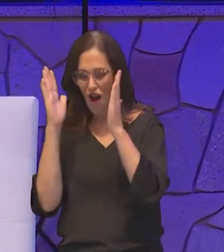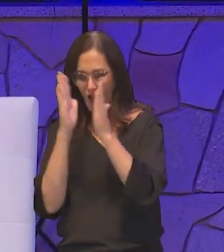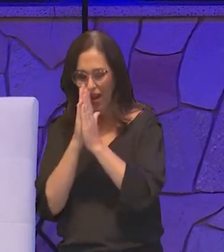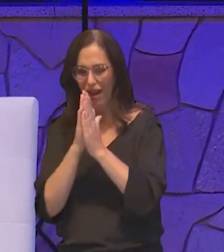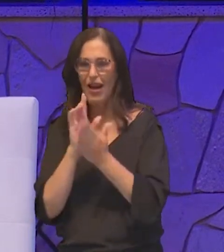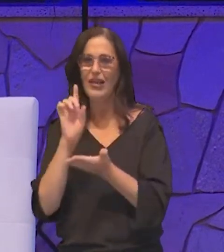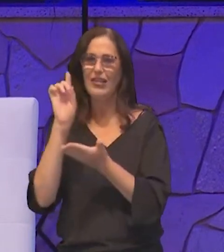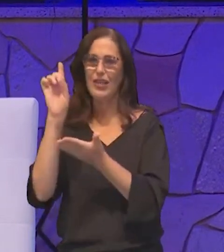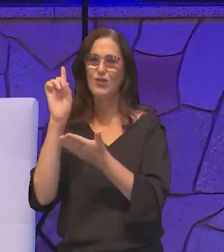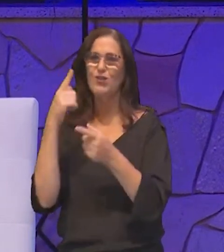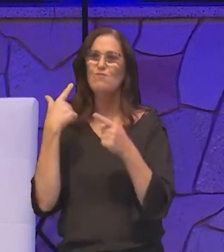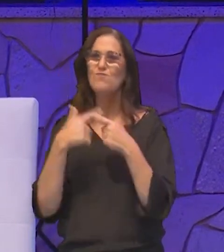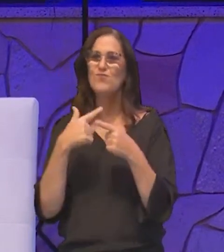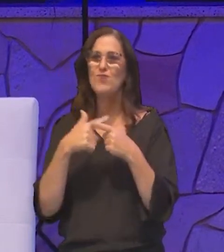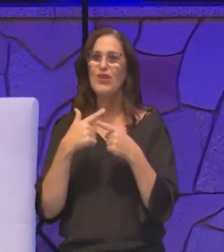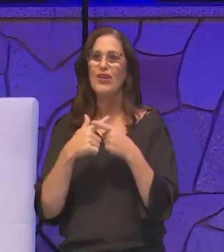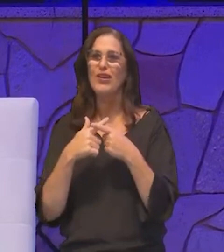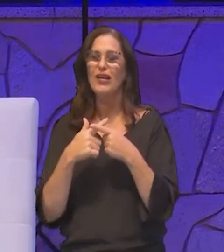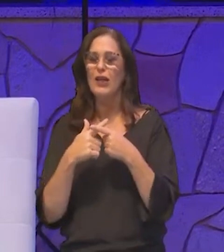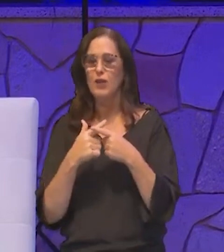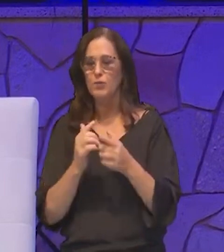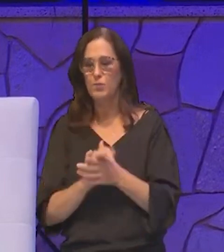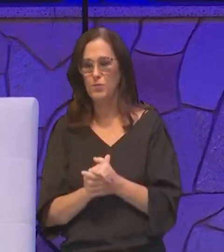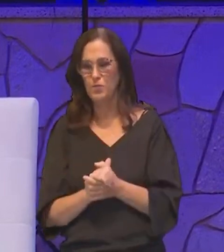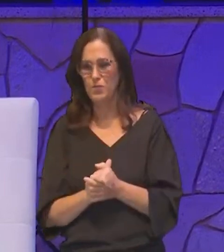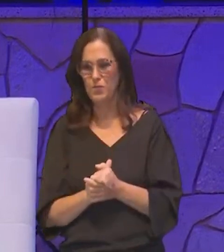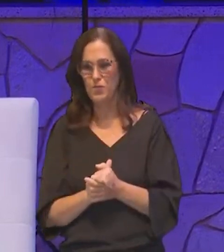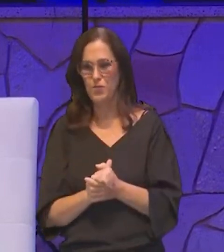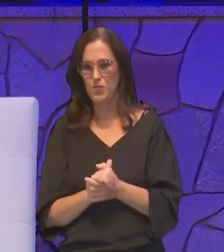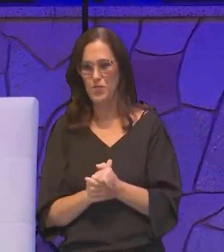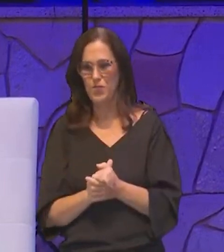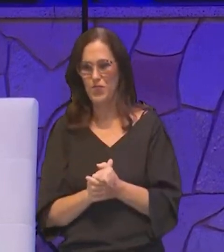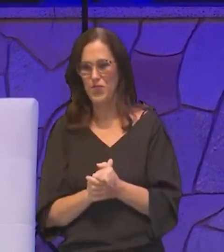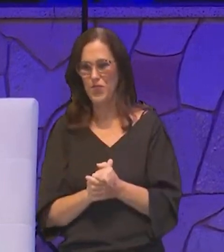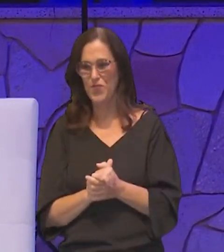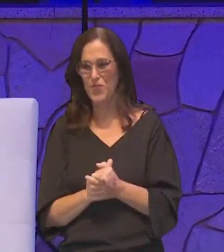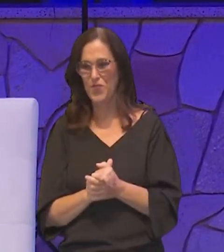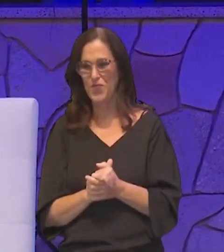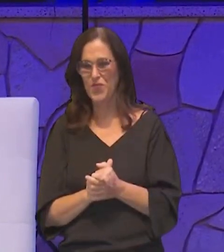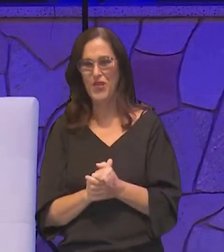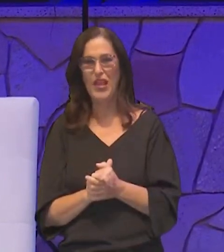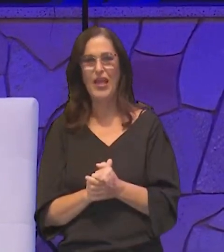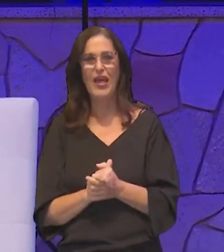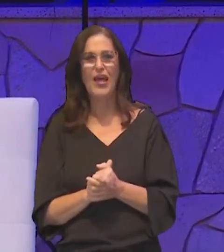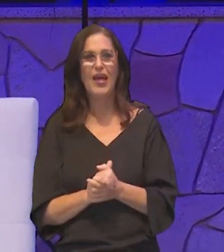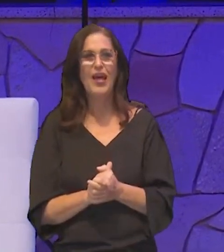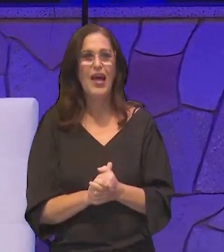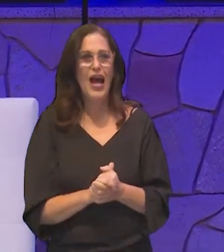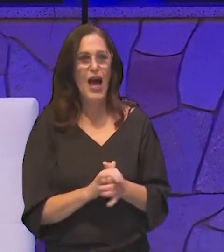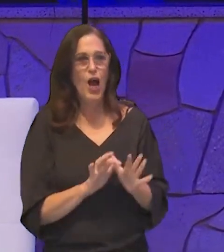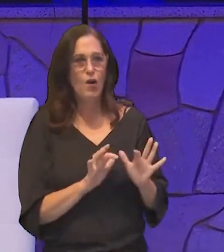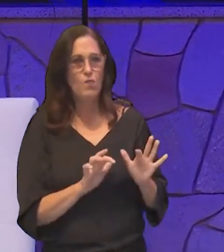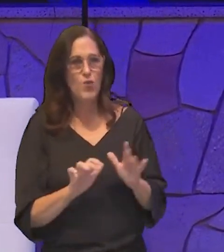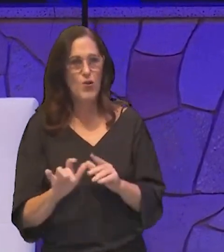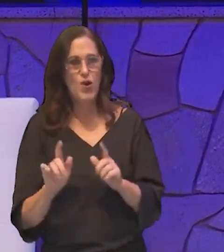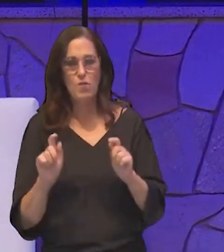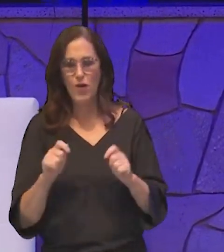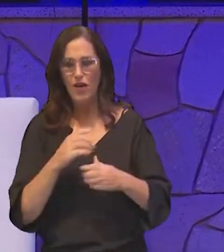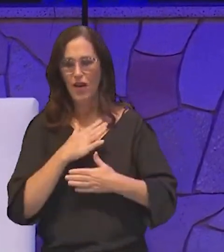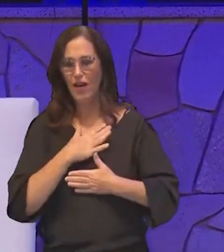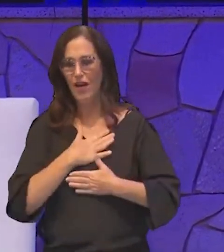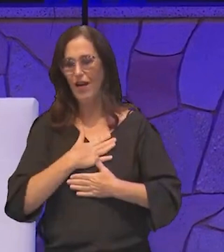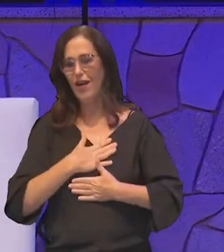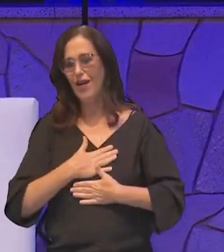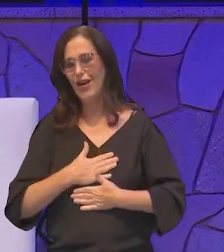porque enquanto essa música toca, os nossos corações podem se